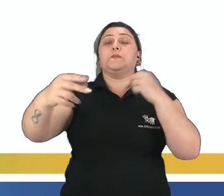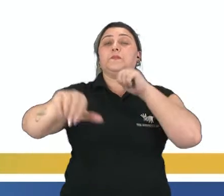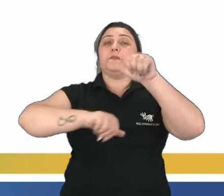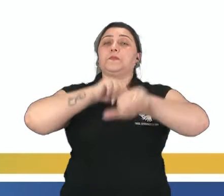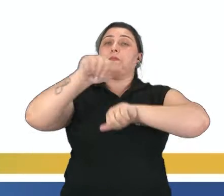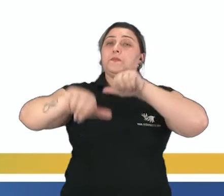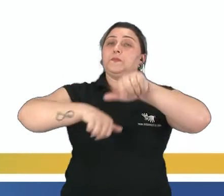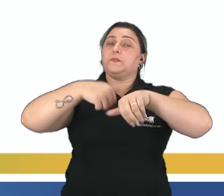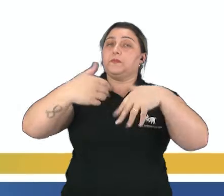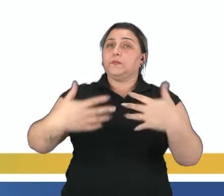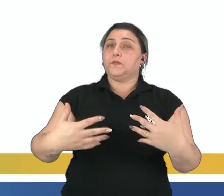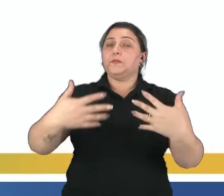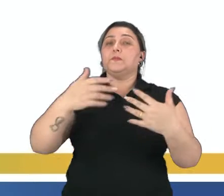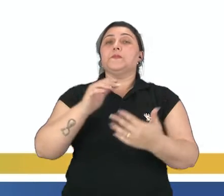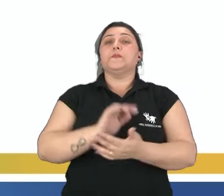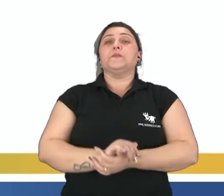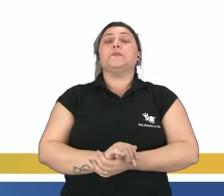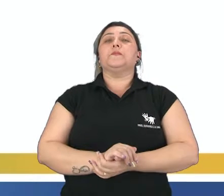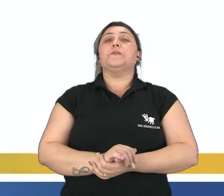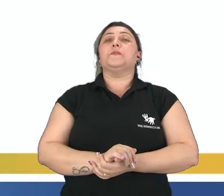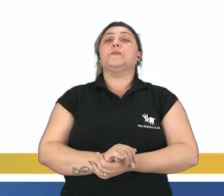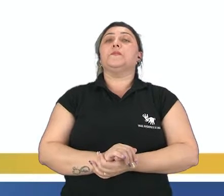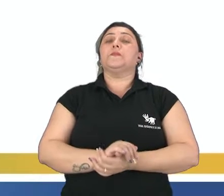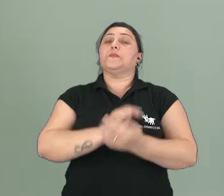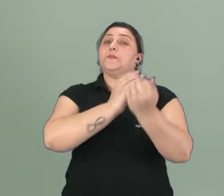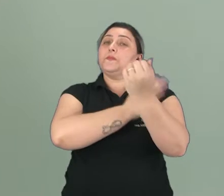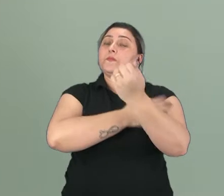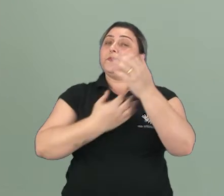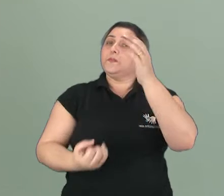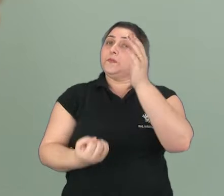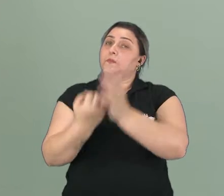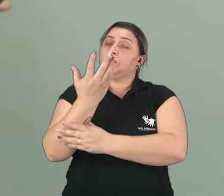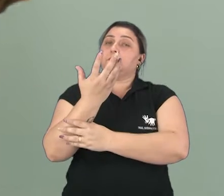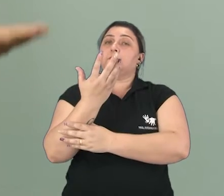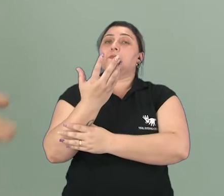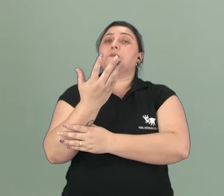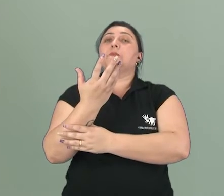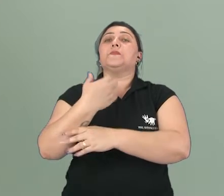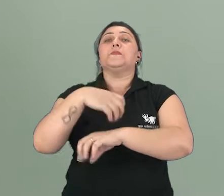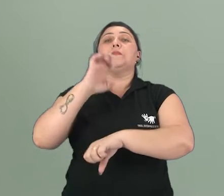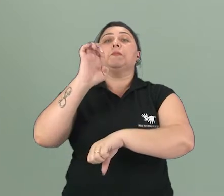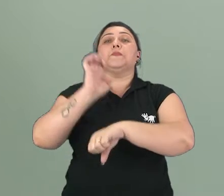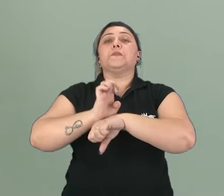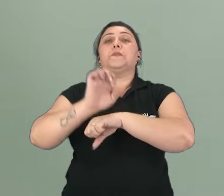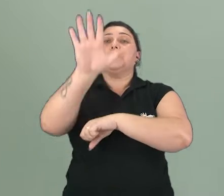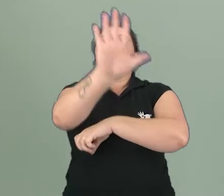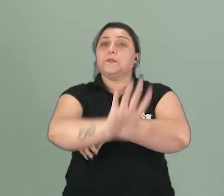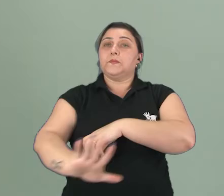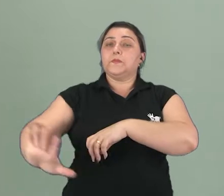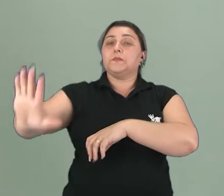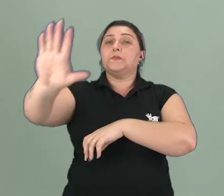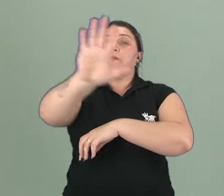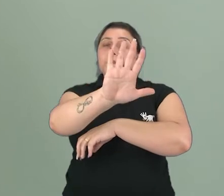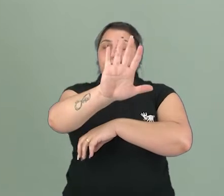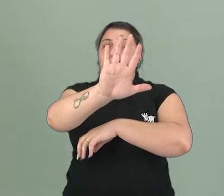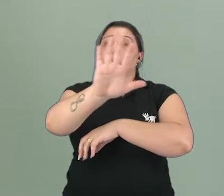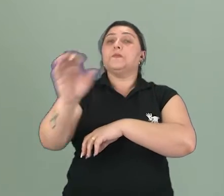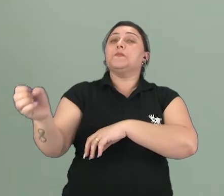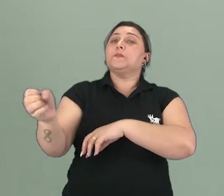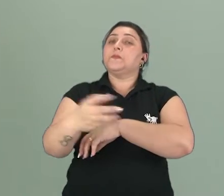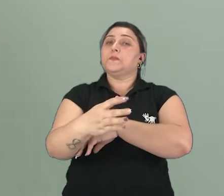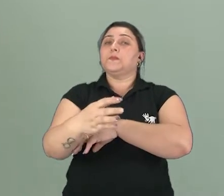dessas transformações, a consolidação do poder e o surgimento do chamado Estado Nacional Moderno, que é o